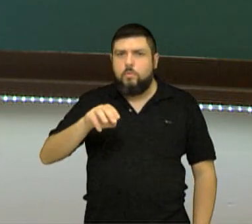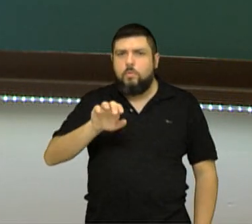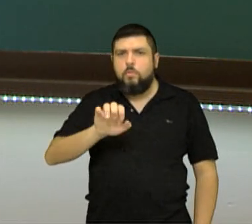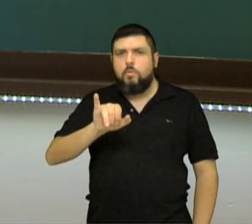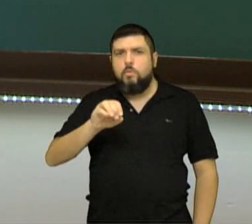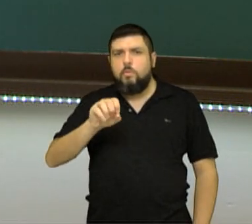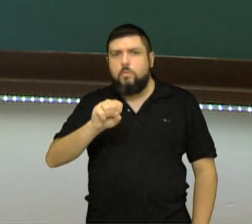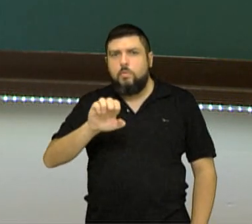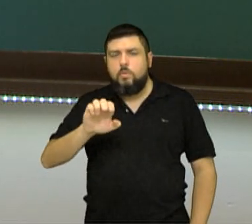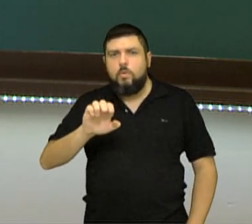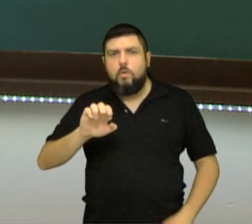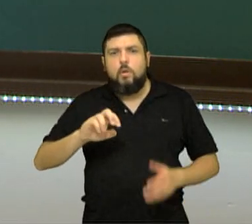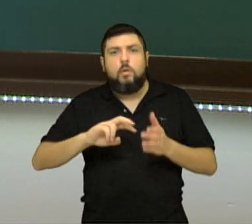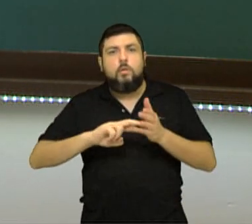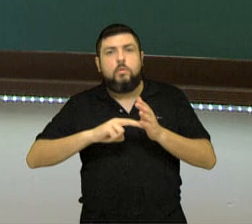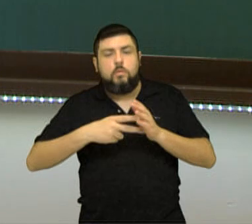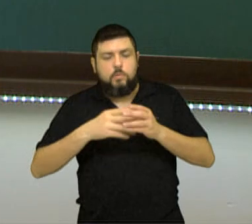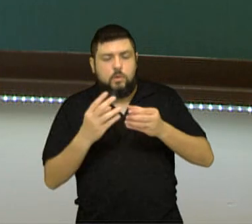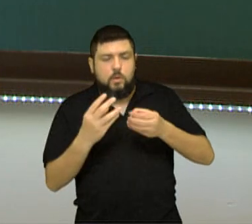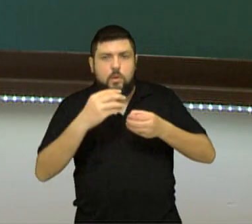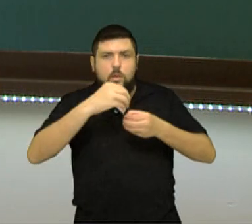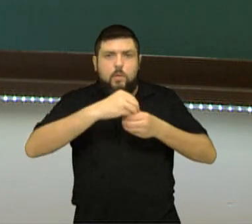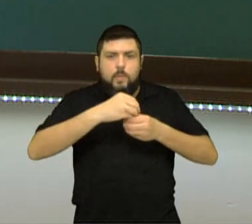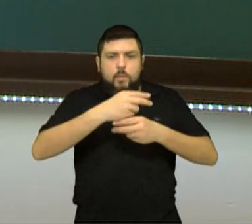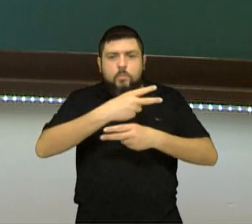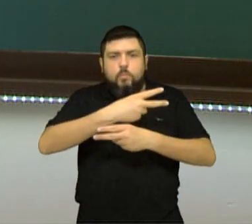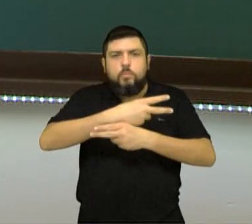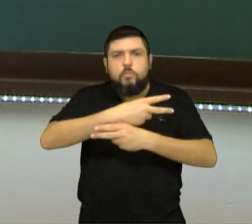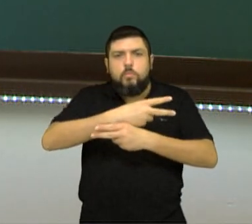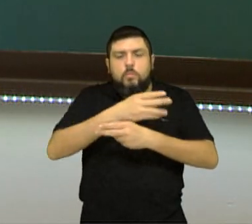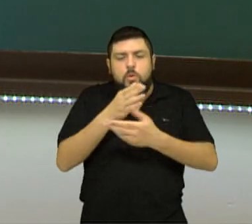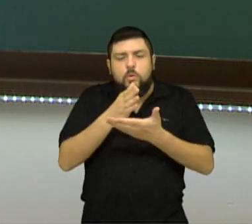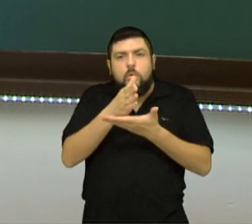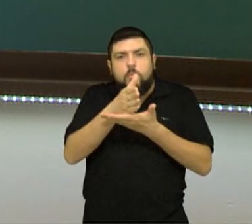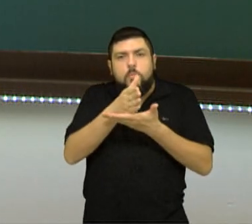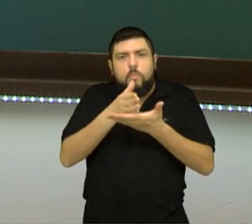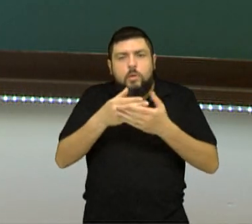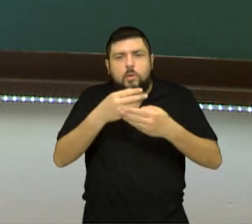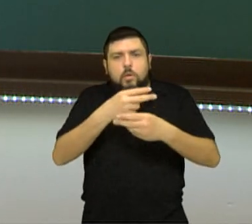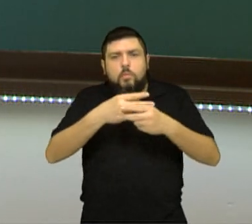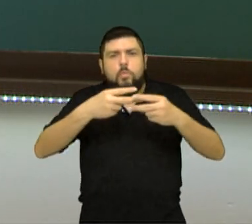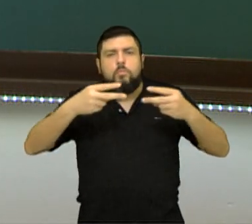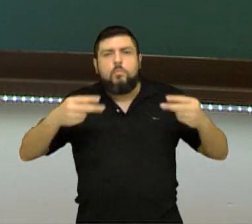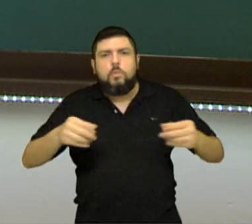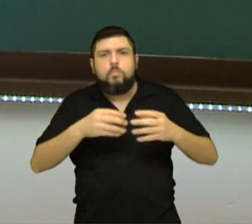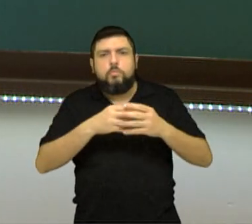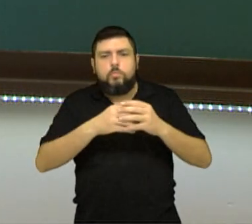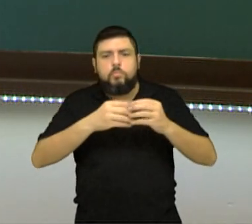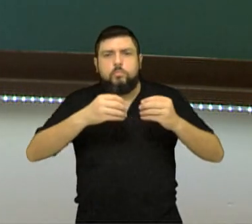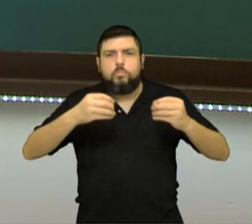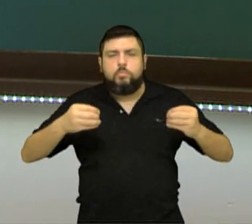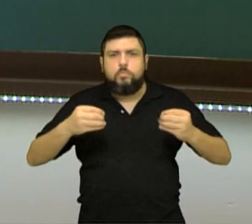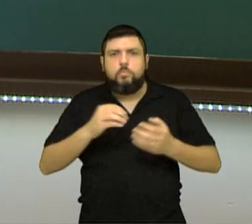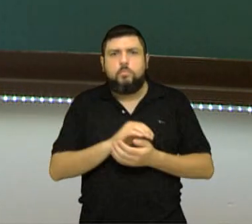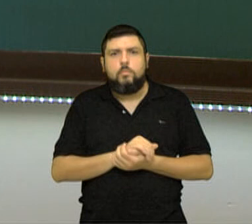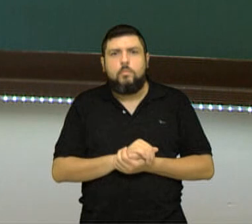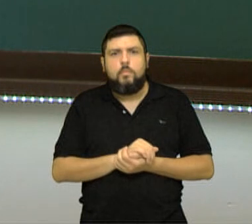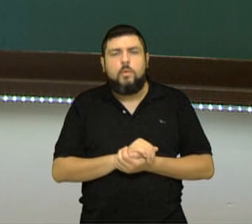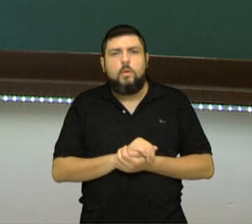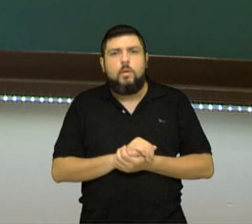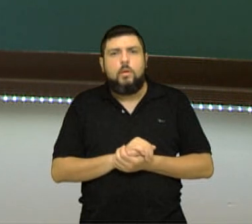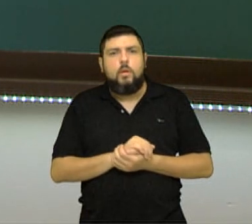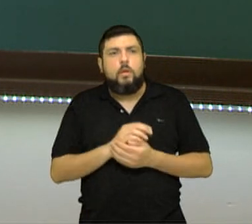redução dos cromossomos pela metade, tá? E o processo de fecundação quando une os gametas